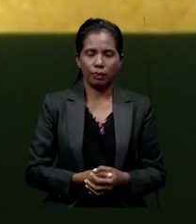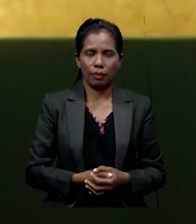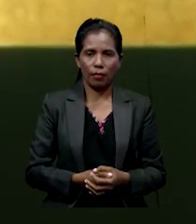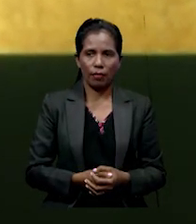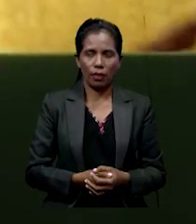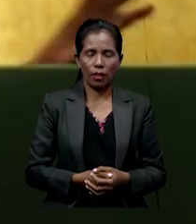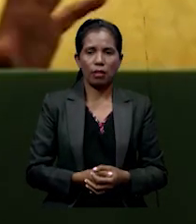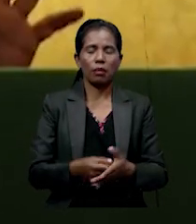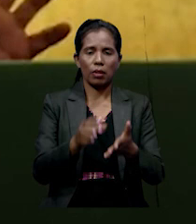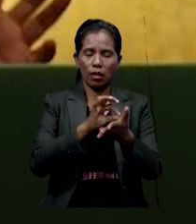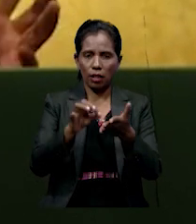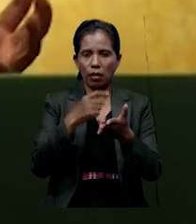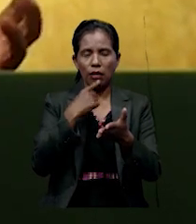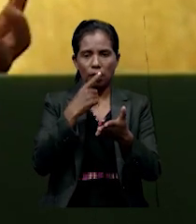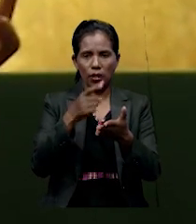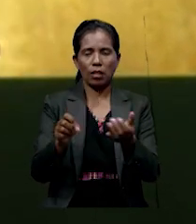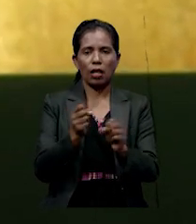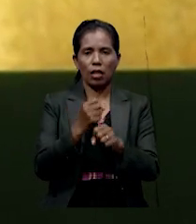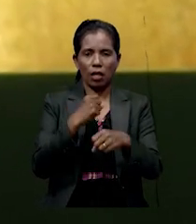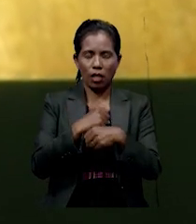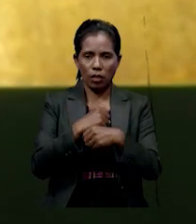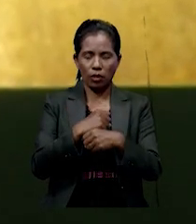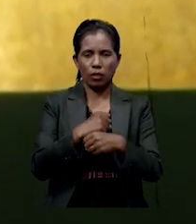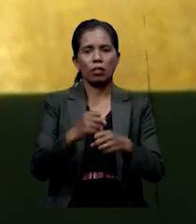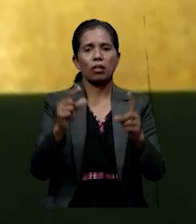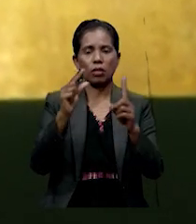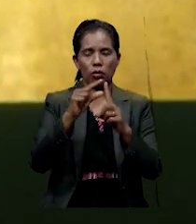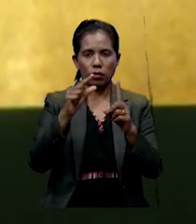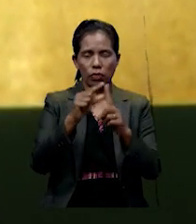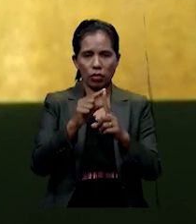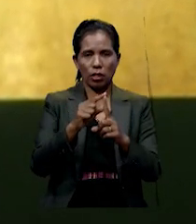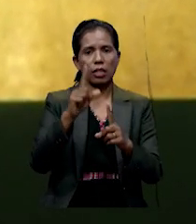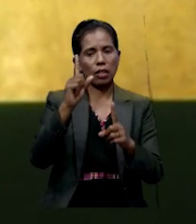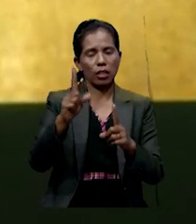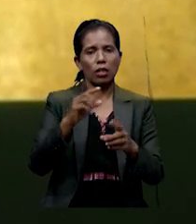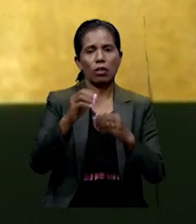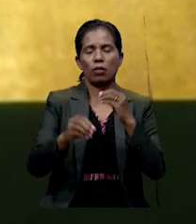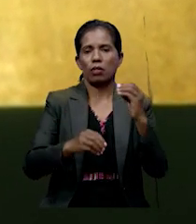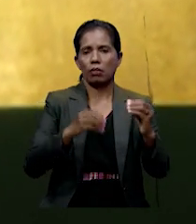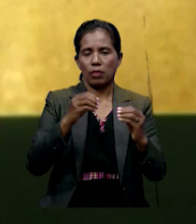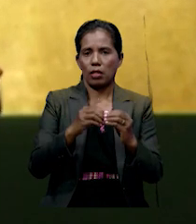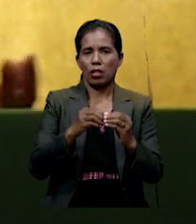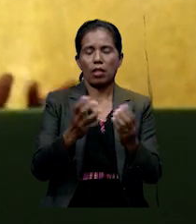nebe mani halo mia resumo ida no síntese ida konaba